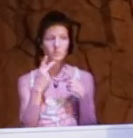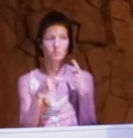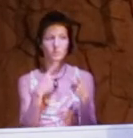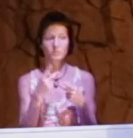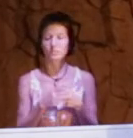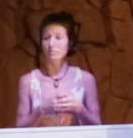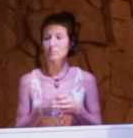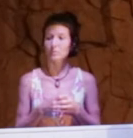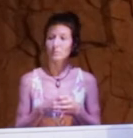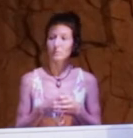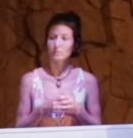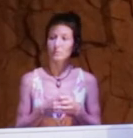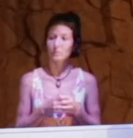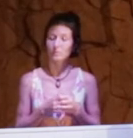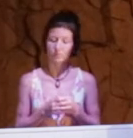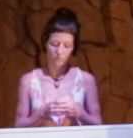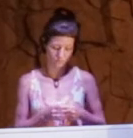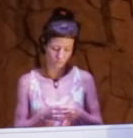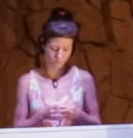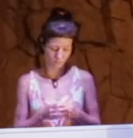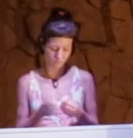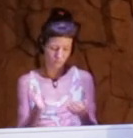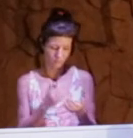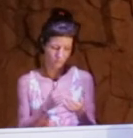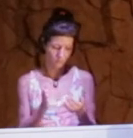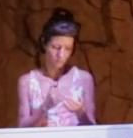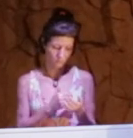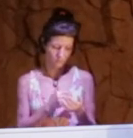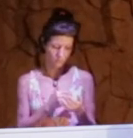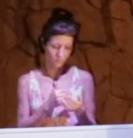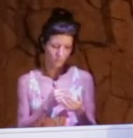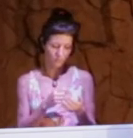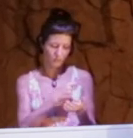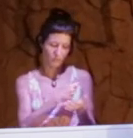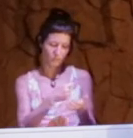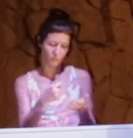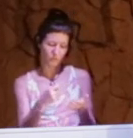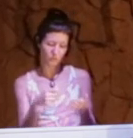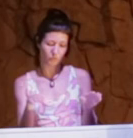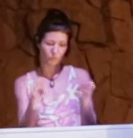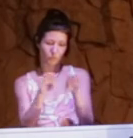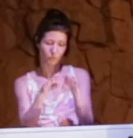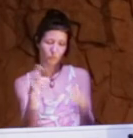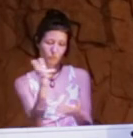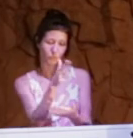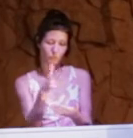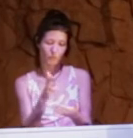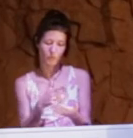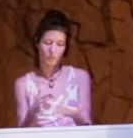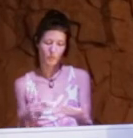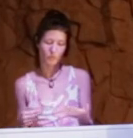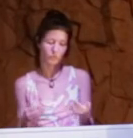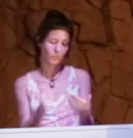texto, somente nesse quesito que eu trabalho, literatura infanto-juvenil e infantil, tem a imagem, né? E o livro começa aqui